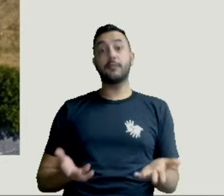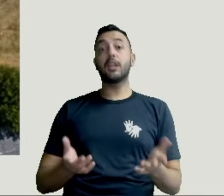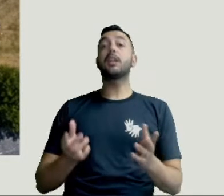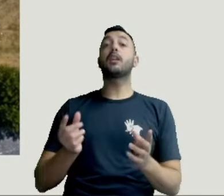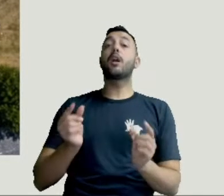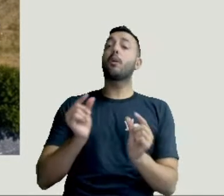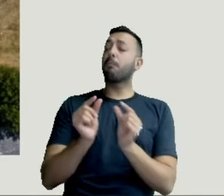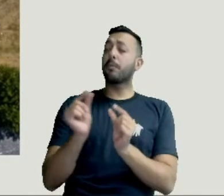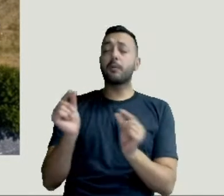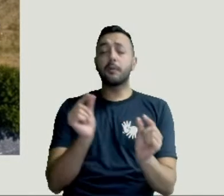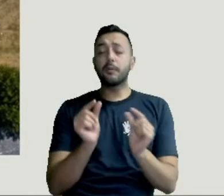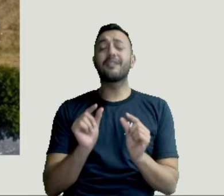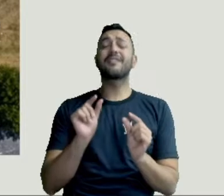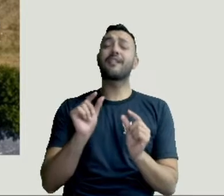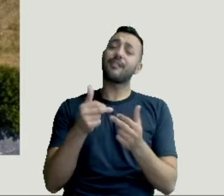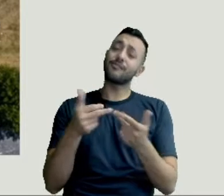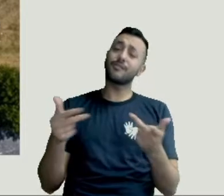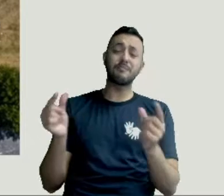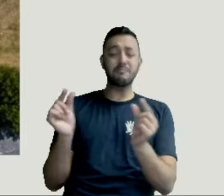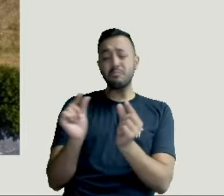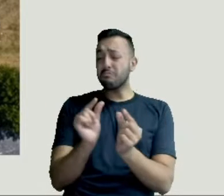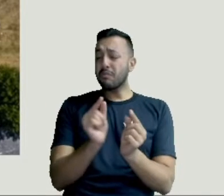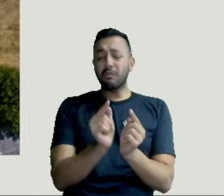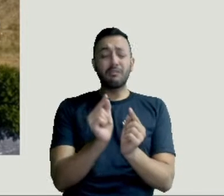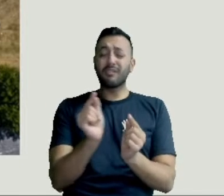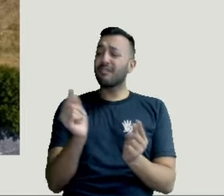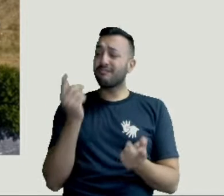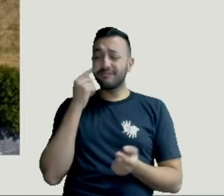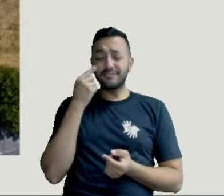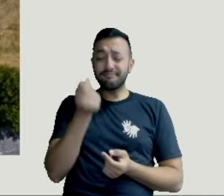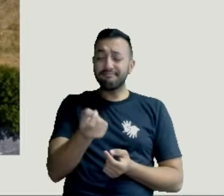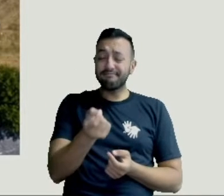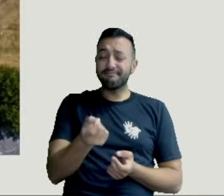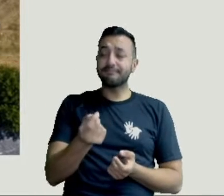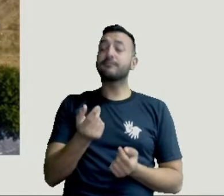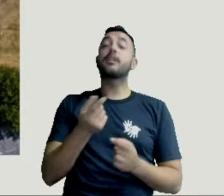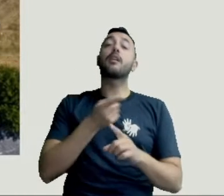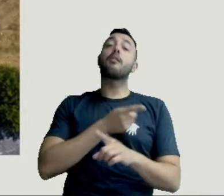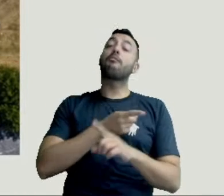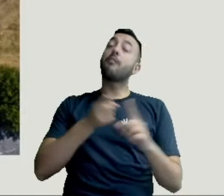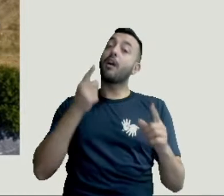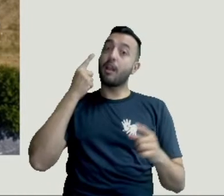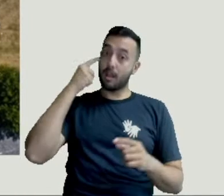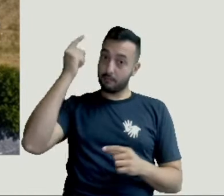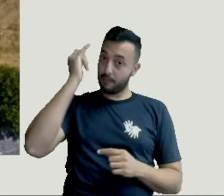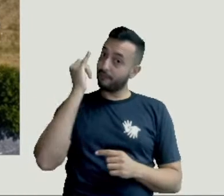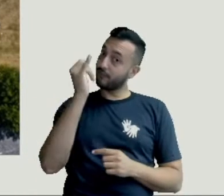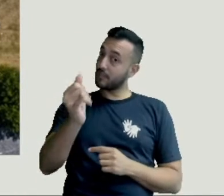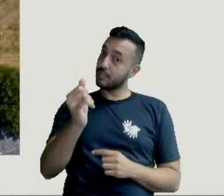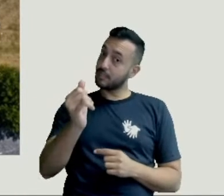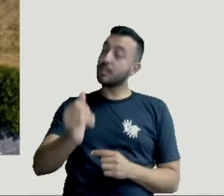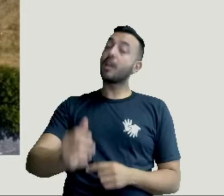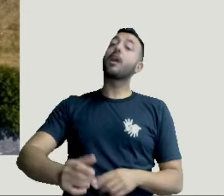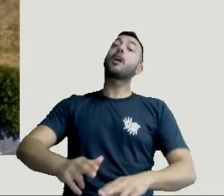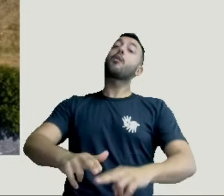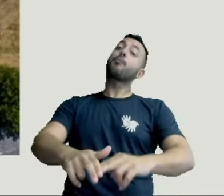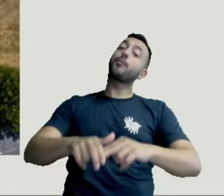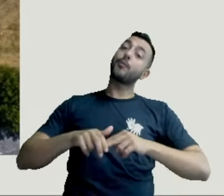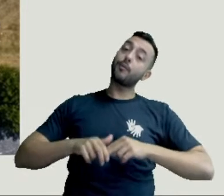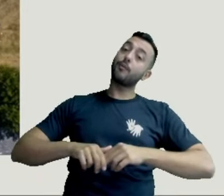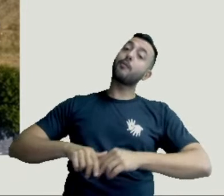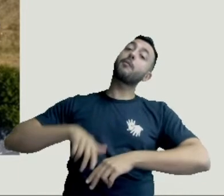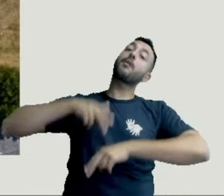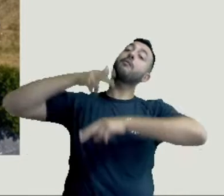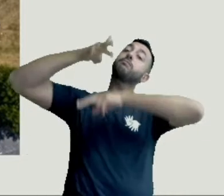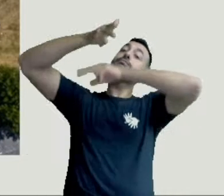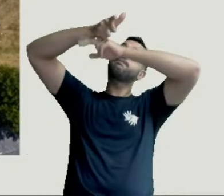caso aí são coisas pequenas. Agora lembrando, essa imagem aérea que nós estamos vendo aí, tá? Os